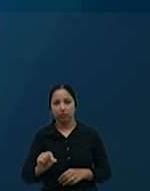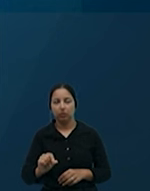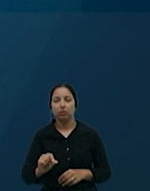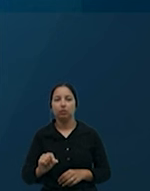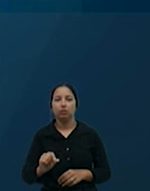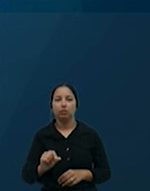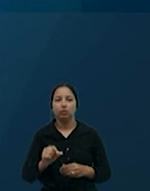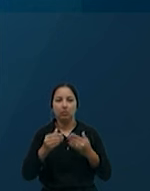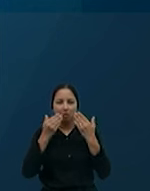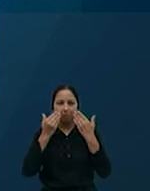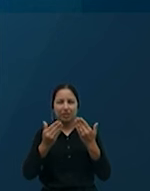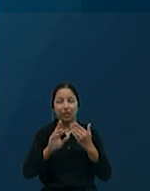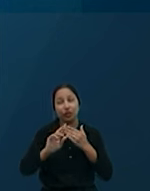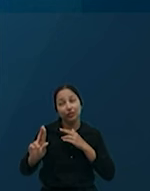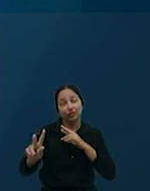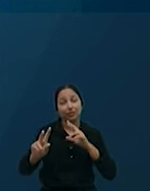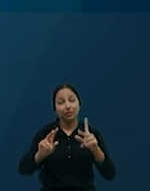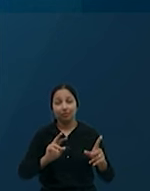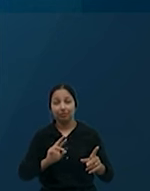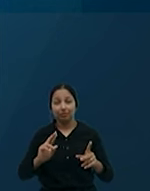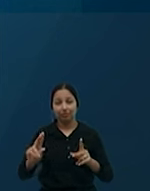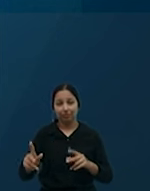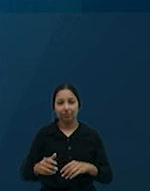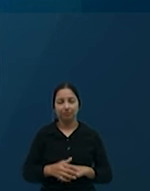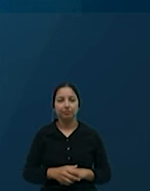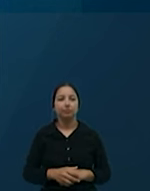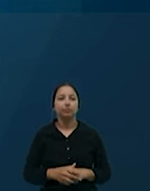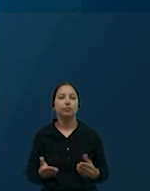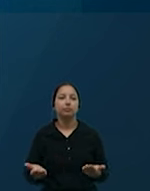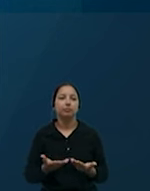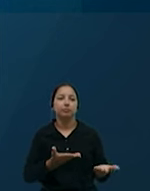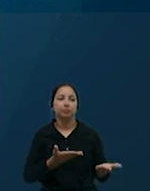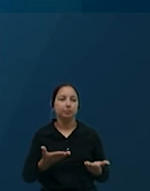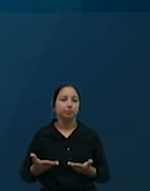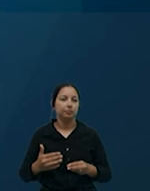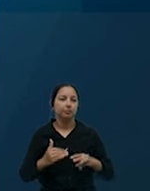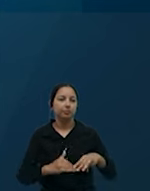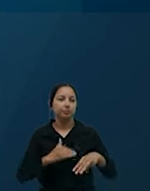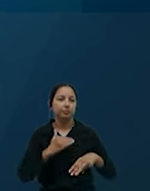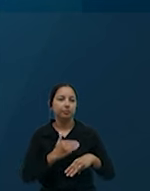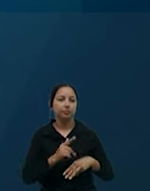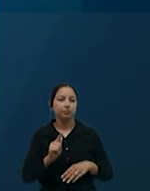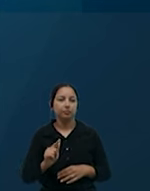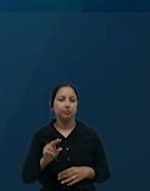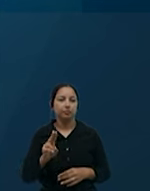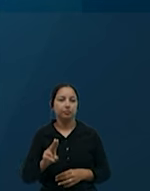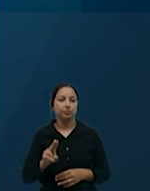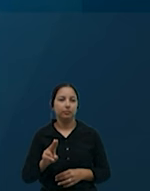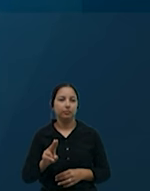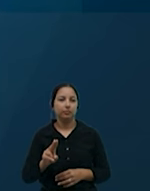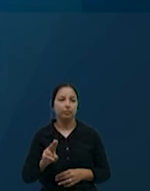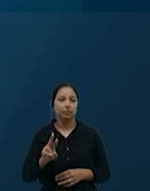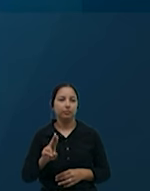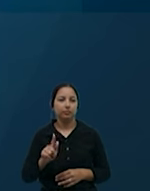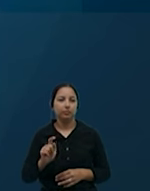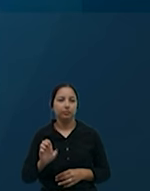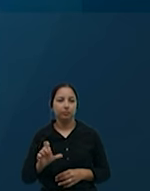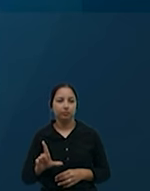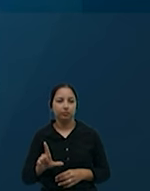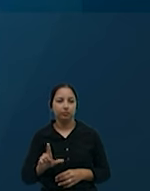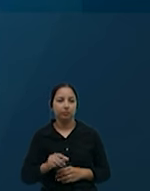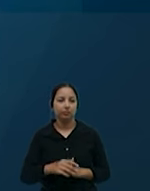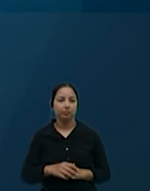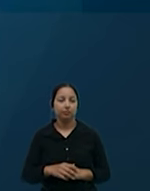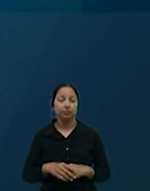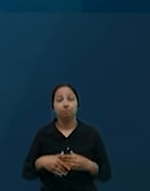bem diversificada aqui a posição. Eu vou passar, então, a palavra ao ministro Gurgel de Faria, que é o relator. Senhora presidente, eu agradeço. E eu